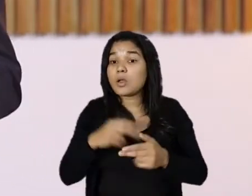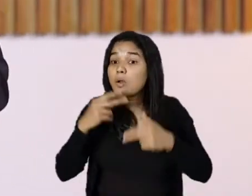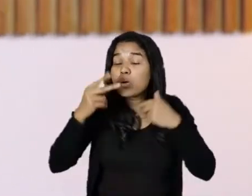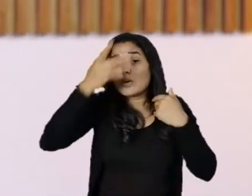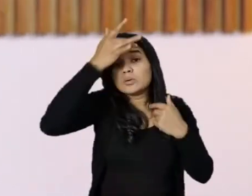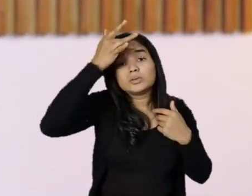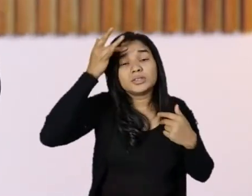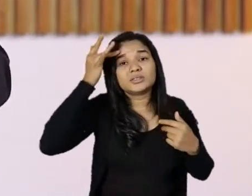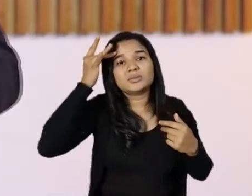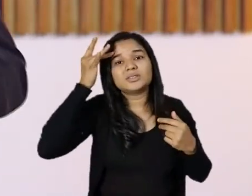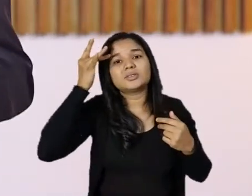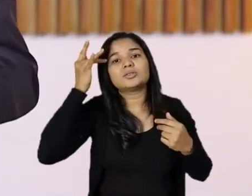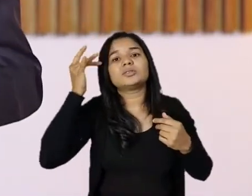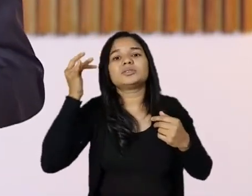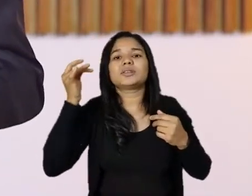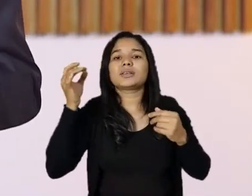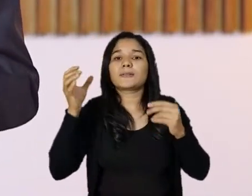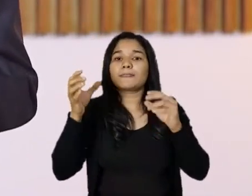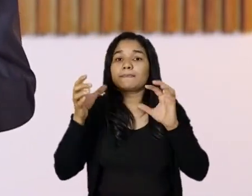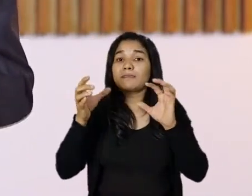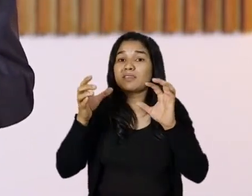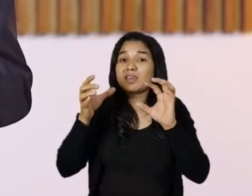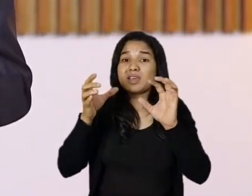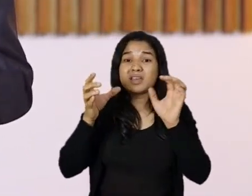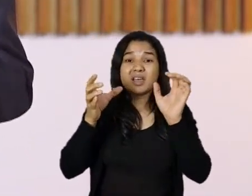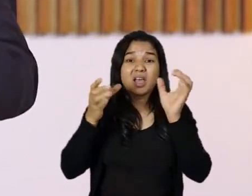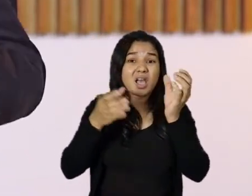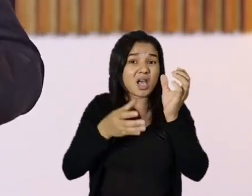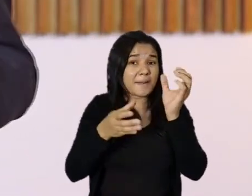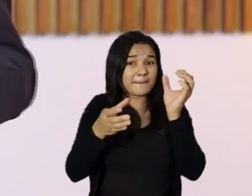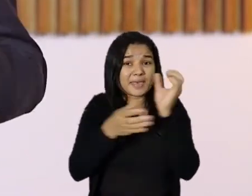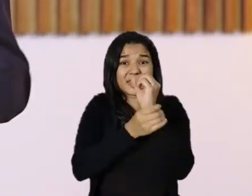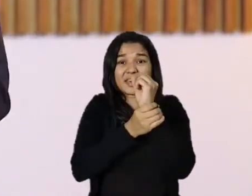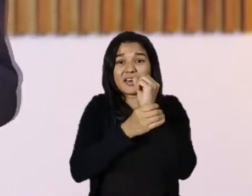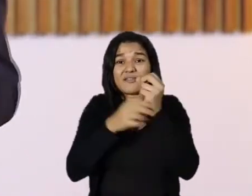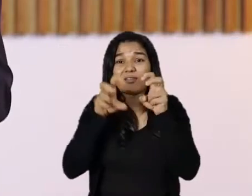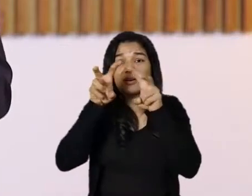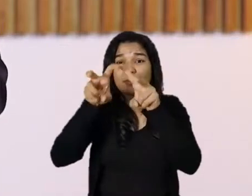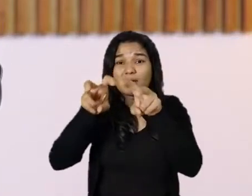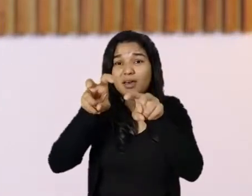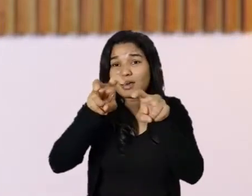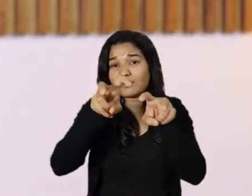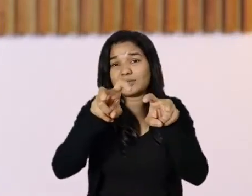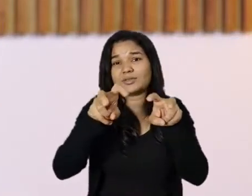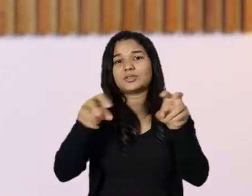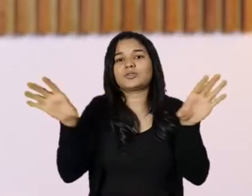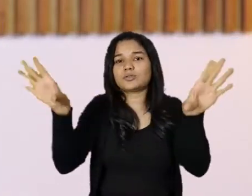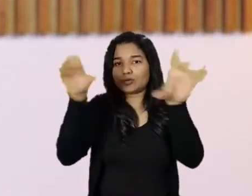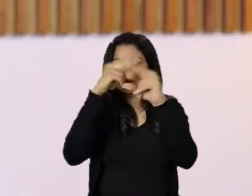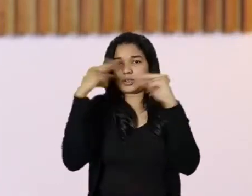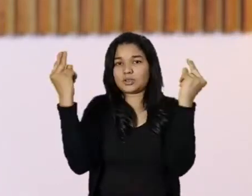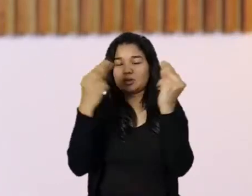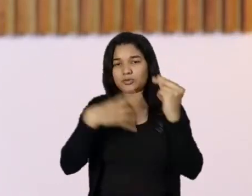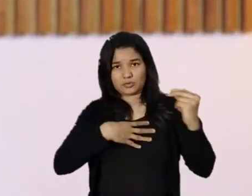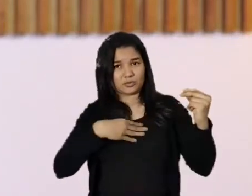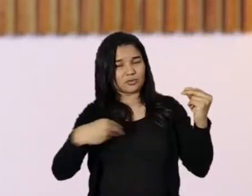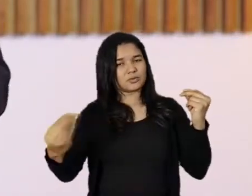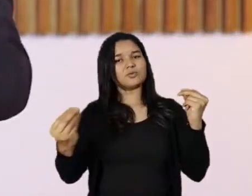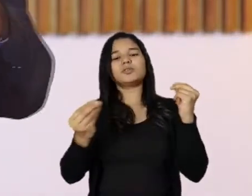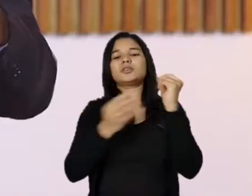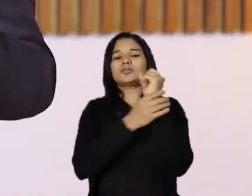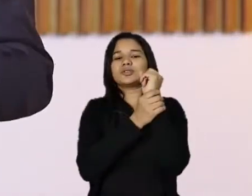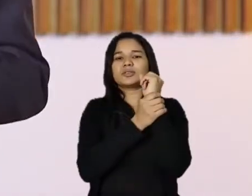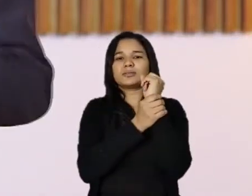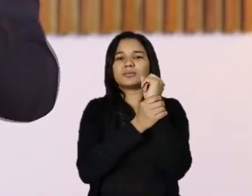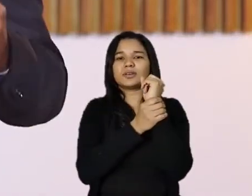animais, aqueles animais com uma grande senso de sobrevivência, amarravam seus filhos a eles, com a ideia de que os animais